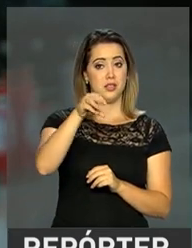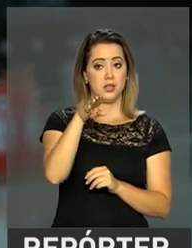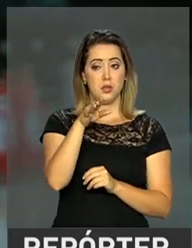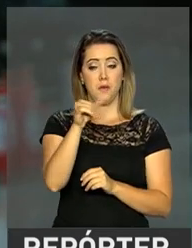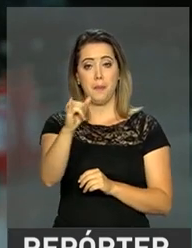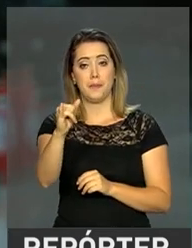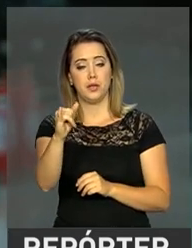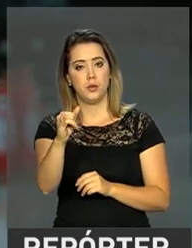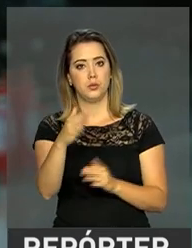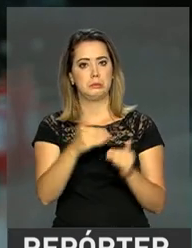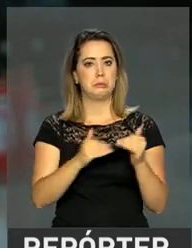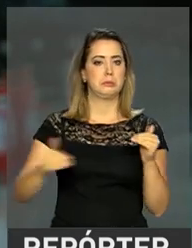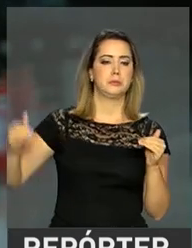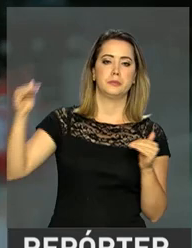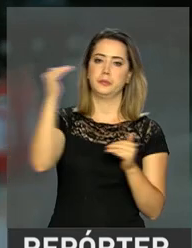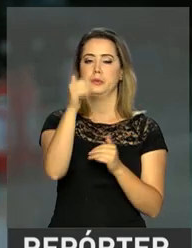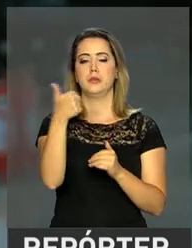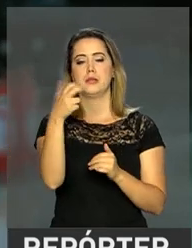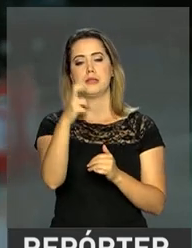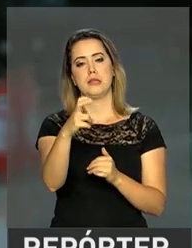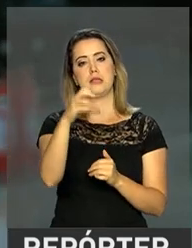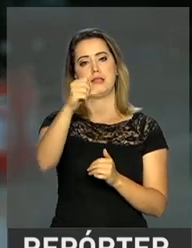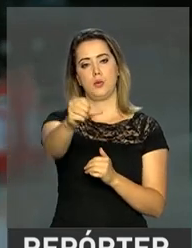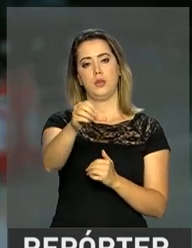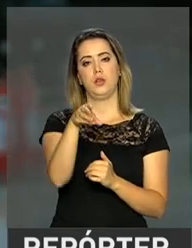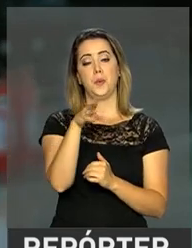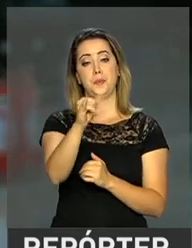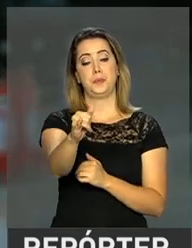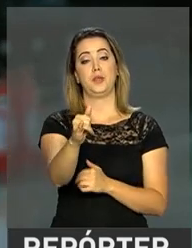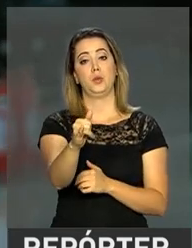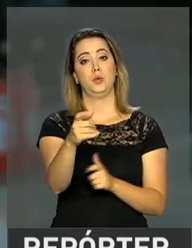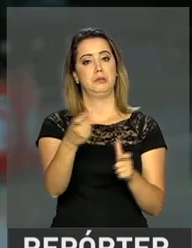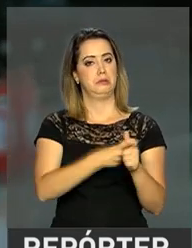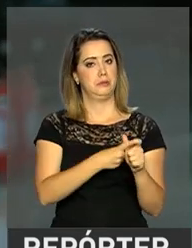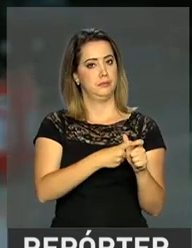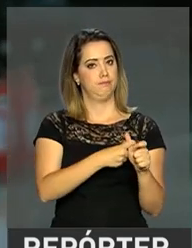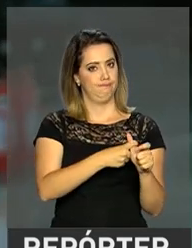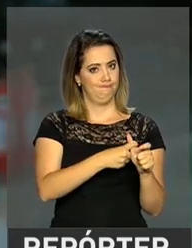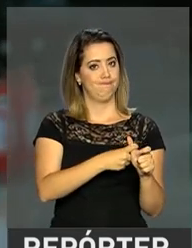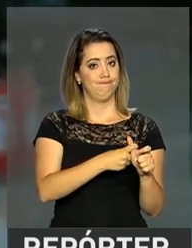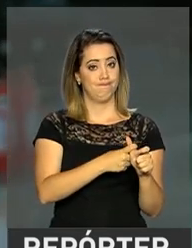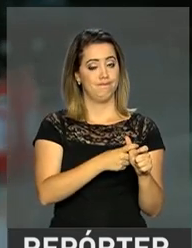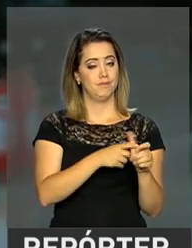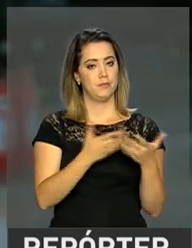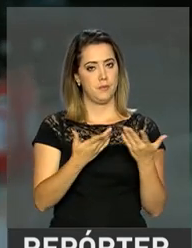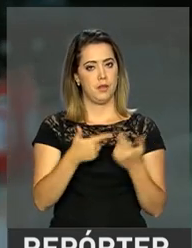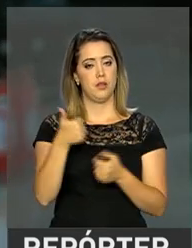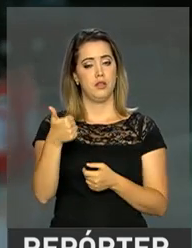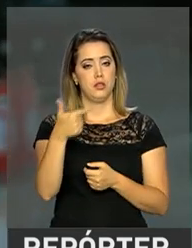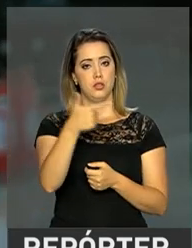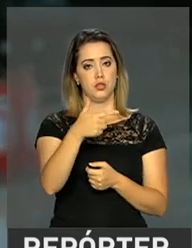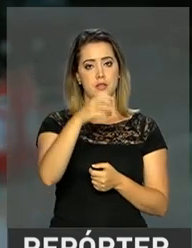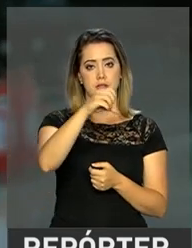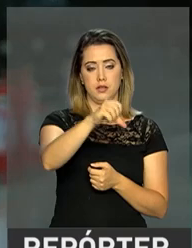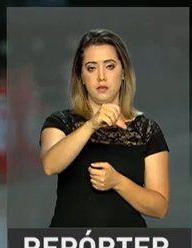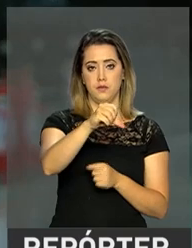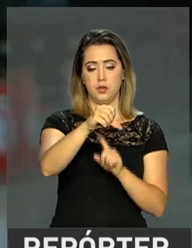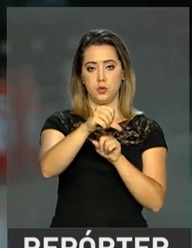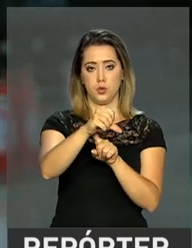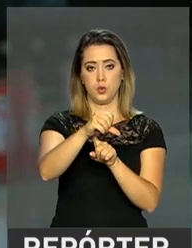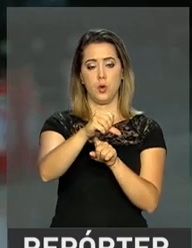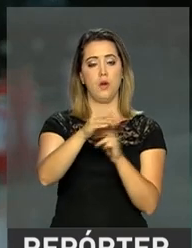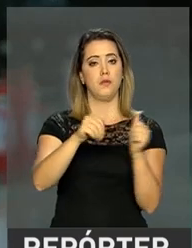de reais para 159 bilhões em 2017 e de 129 bilhões de